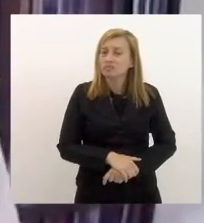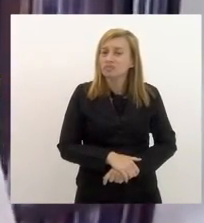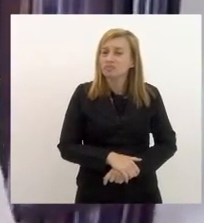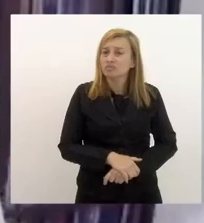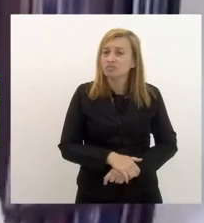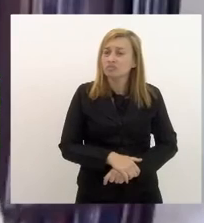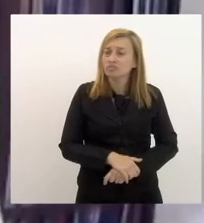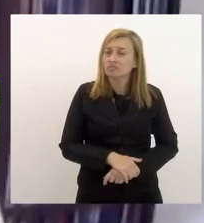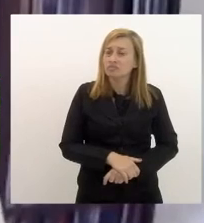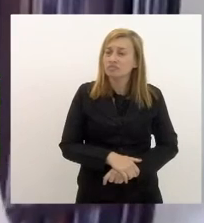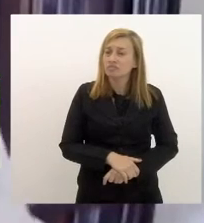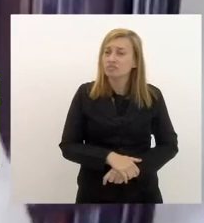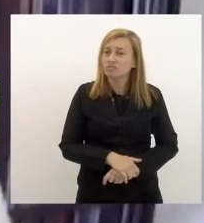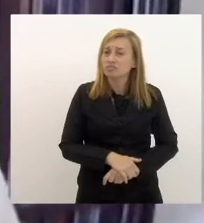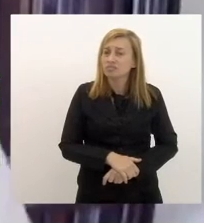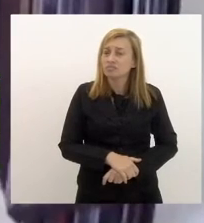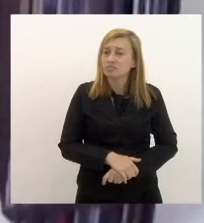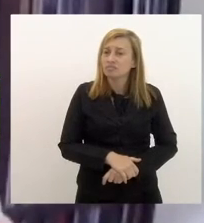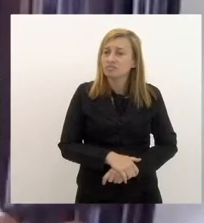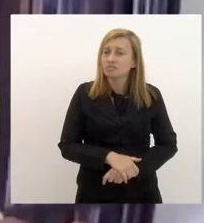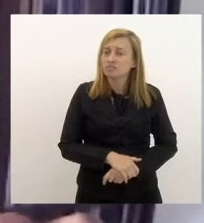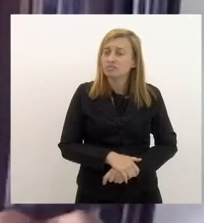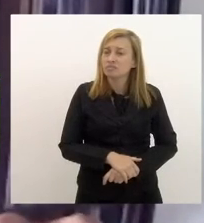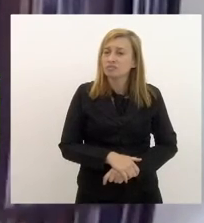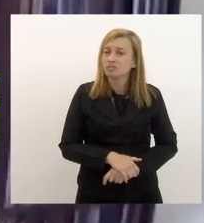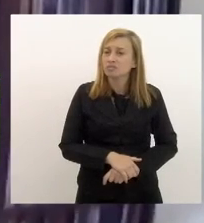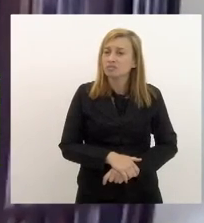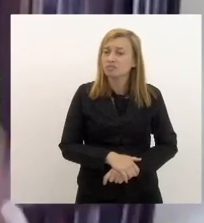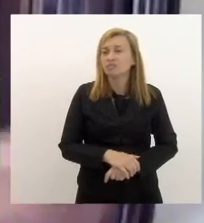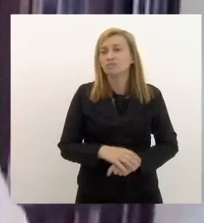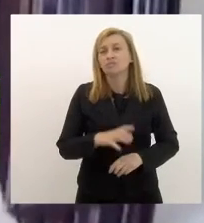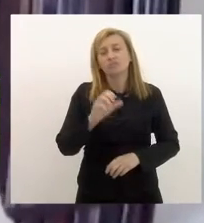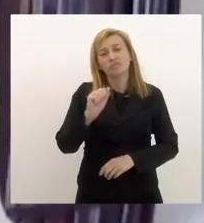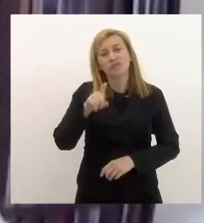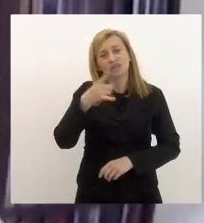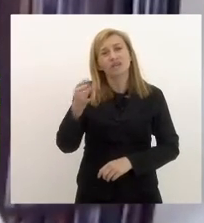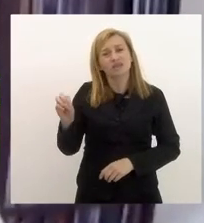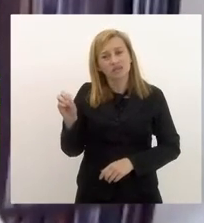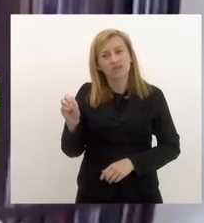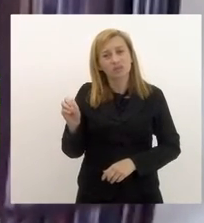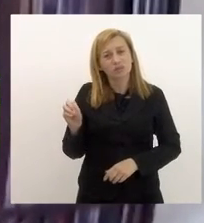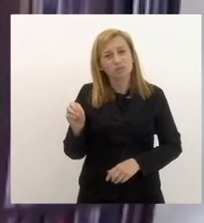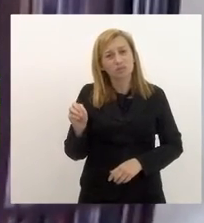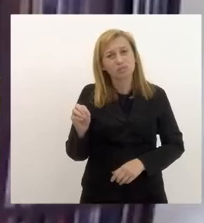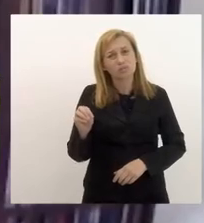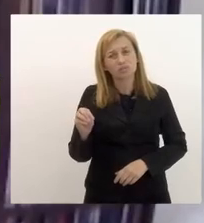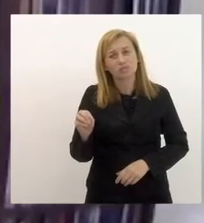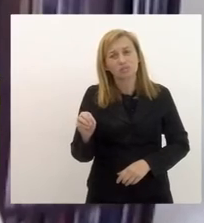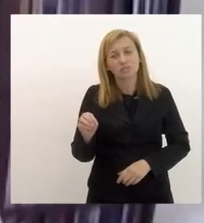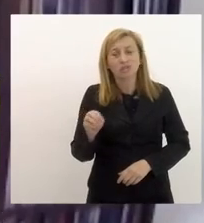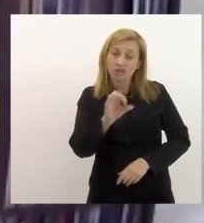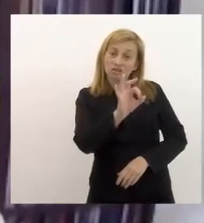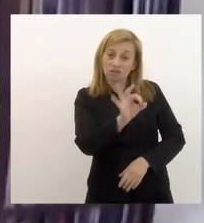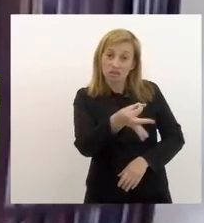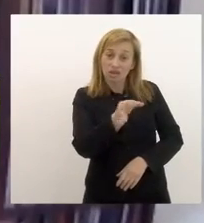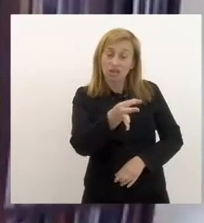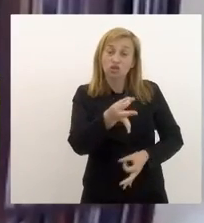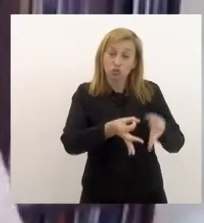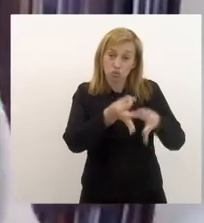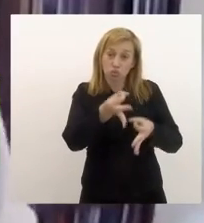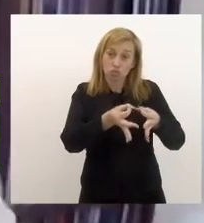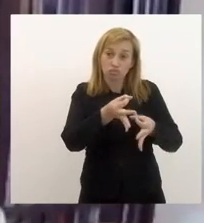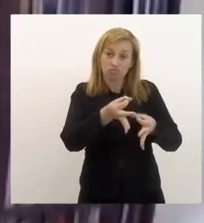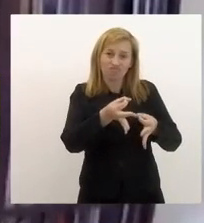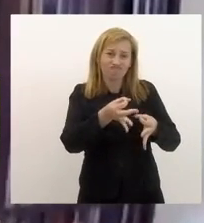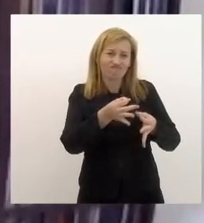vir para a feitura deste termo de adesão sejam uma pessoa correta justa